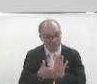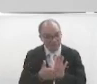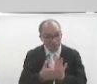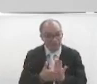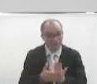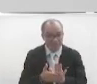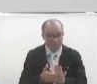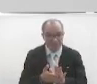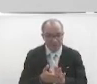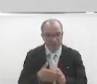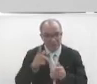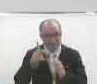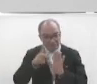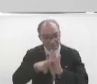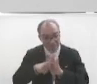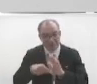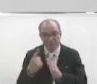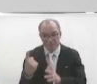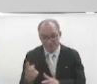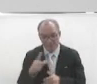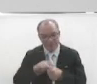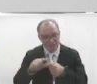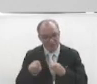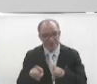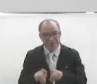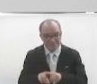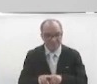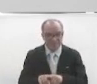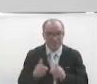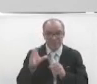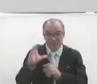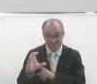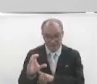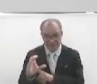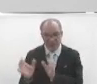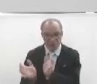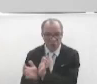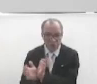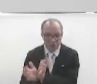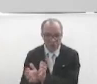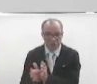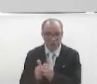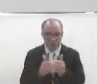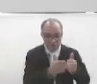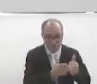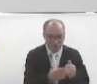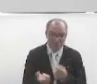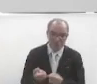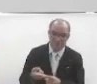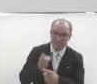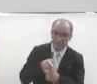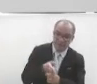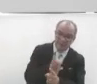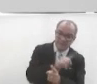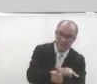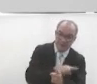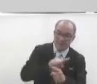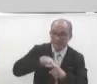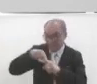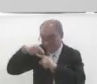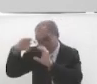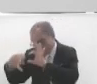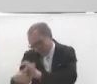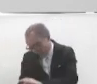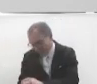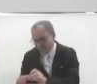normatizados no parágrafo 1º deste artigo classes e requisitos da classe anterior mais redação na área da